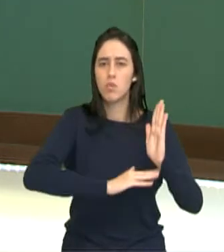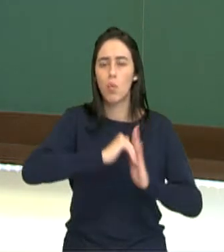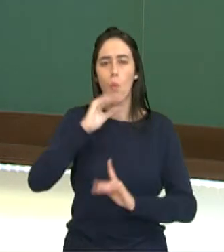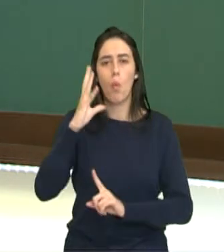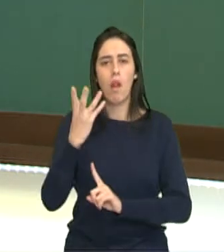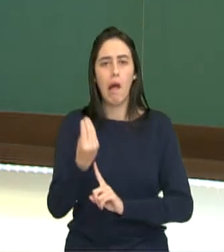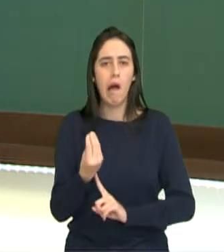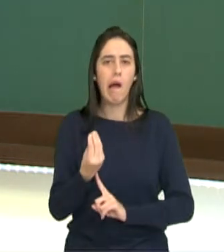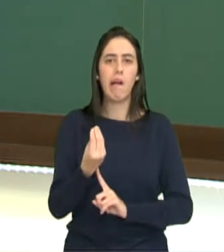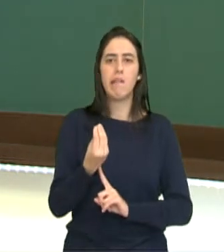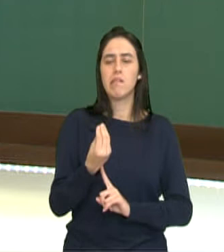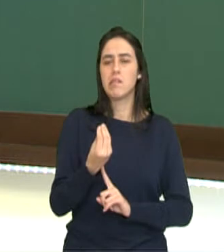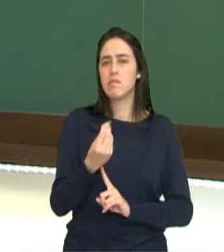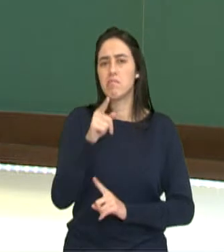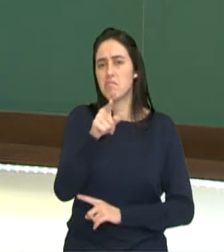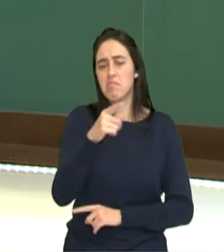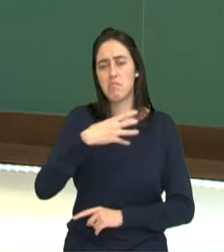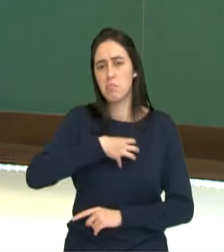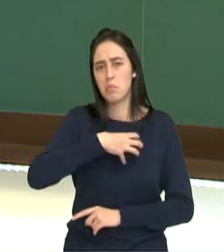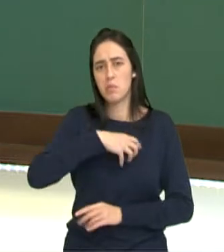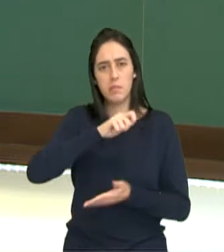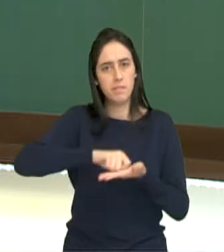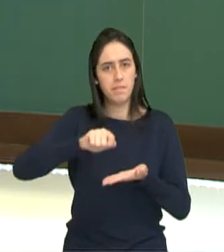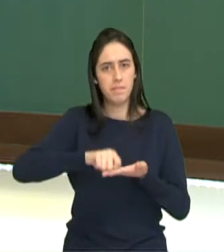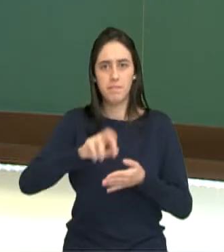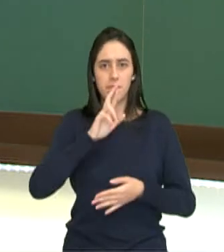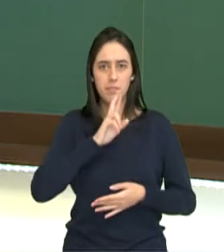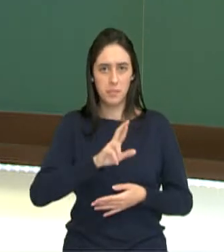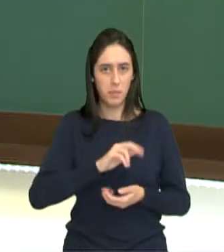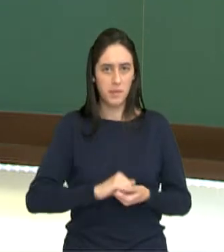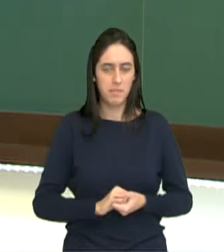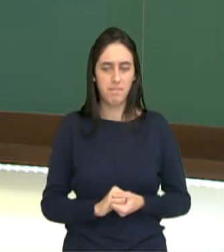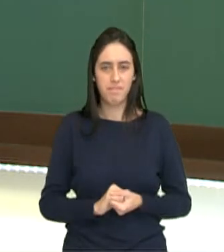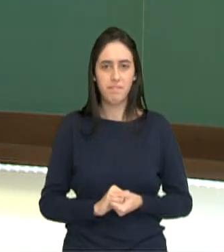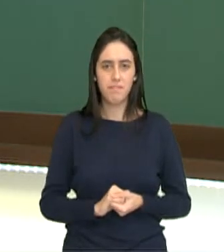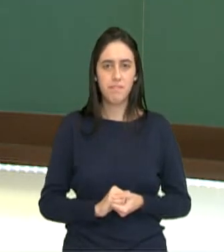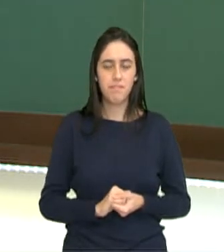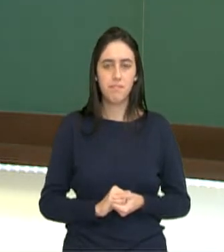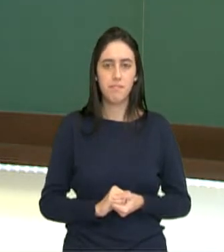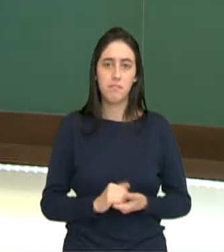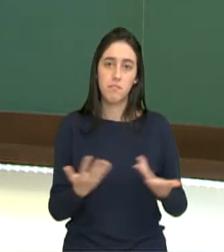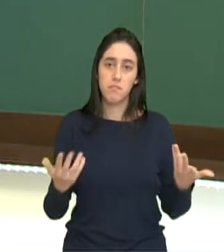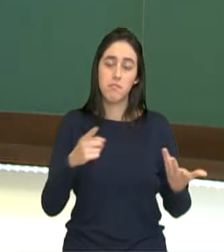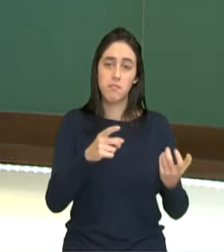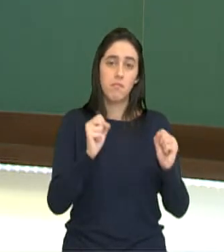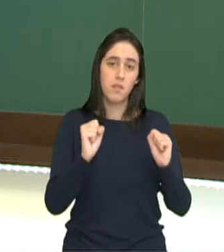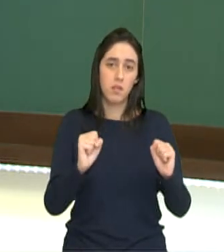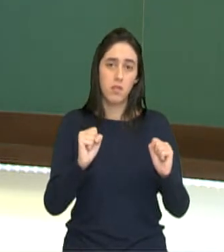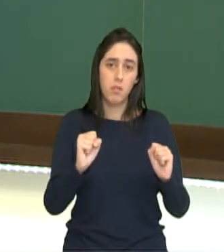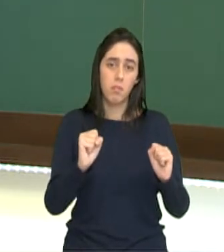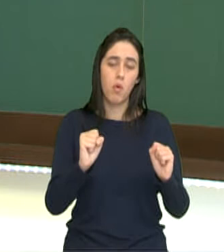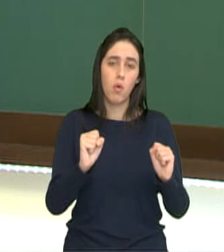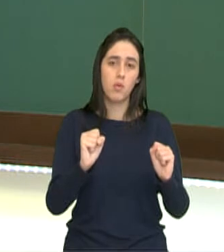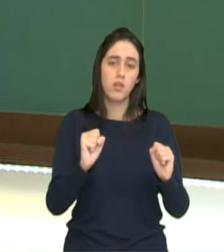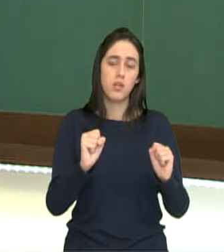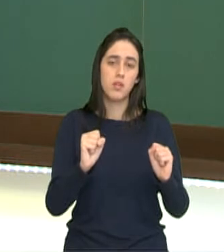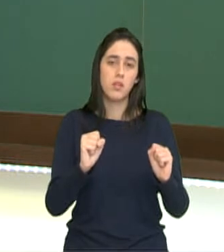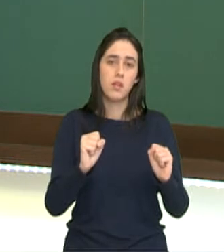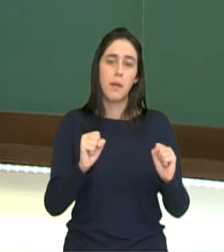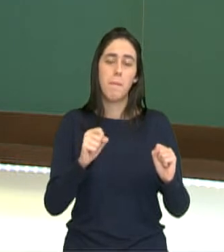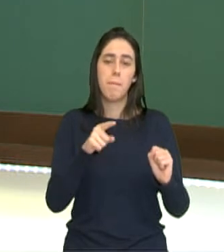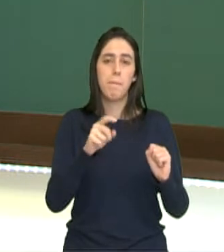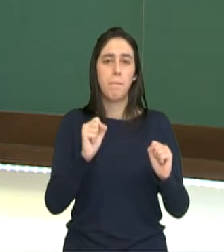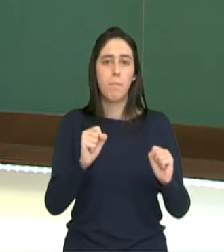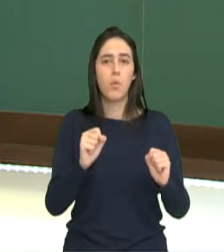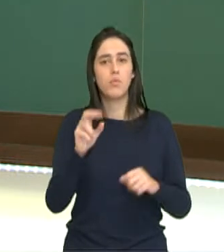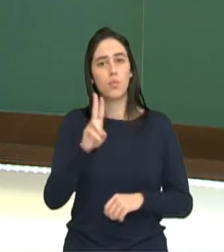Lua Diurna porque representa uma figura bonita. Não sei, vocês poderiam... Desde que vocês utilizem a língua desculpa,